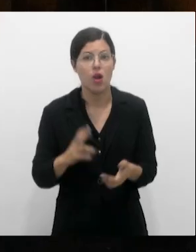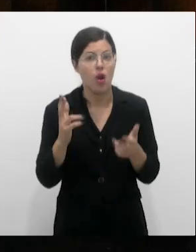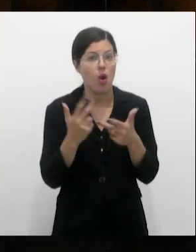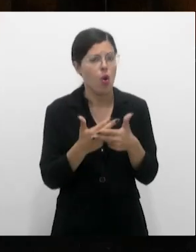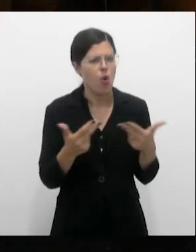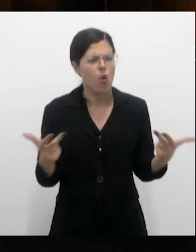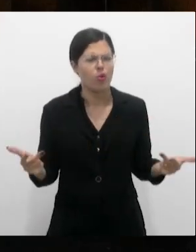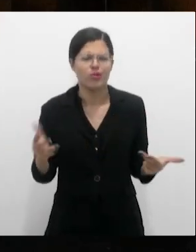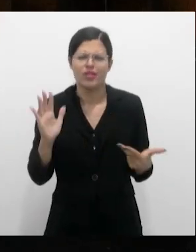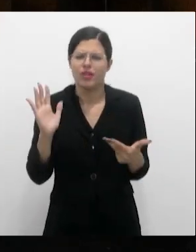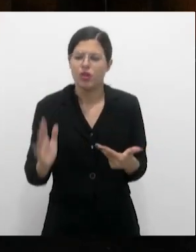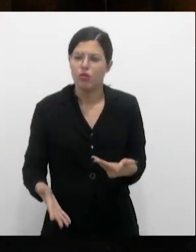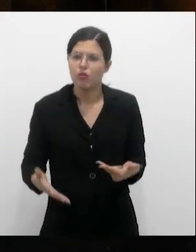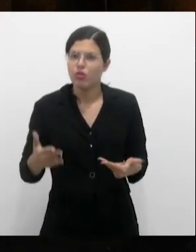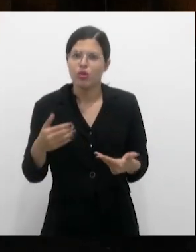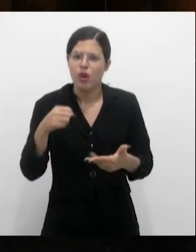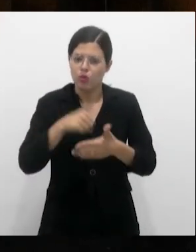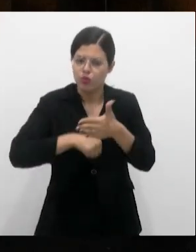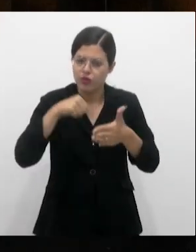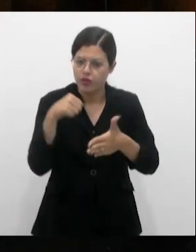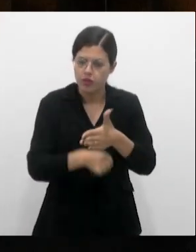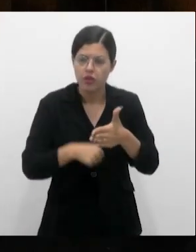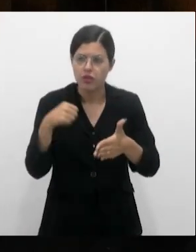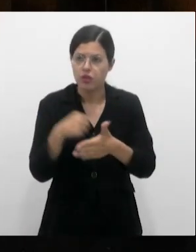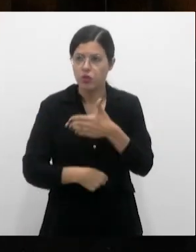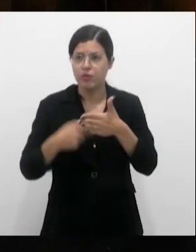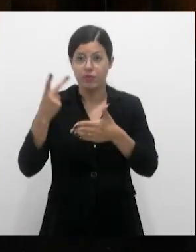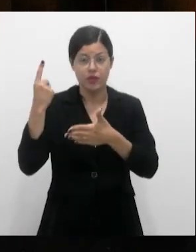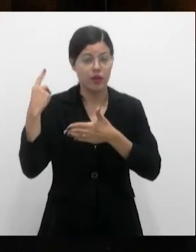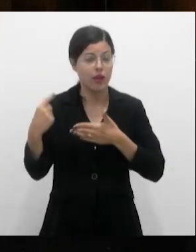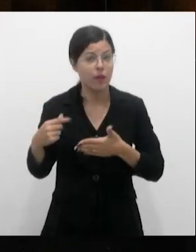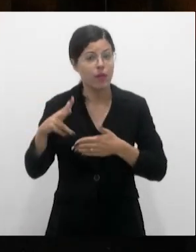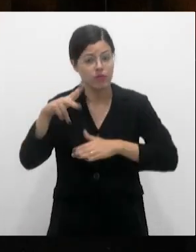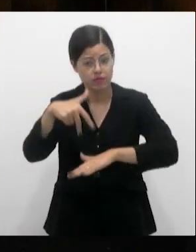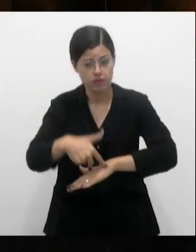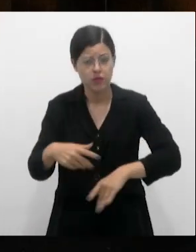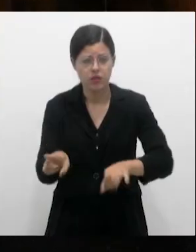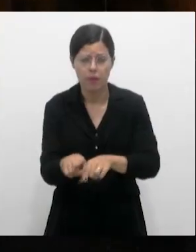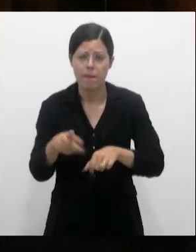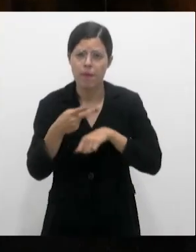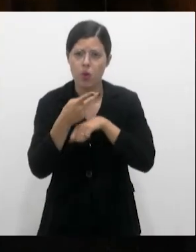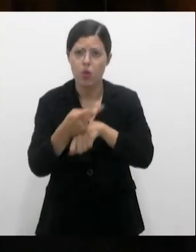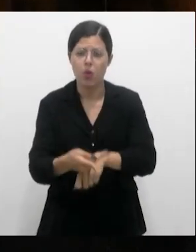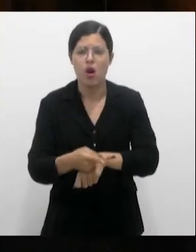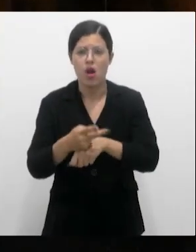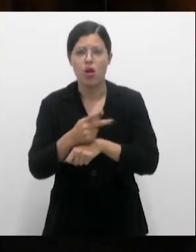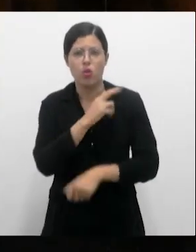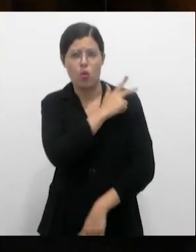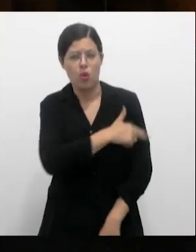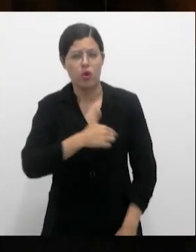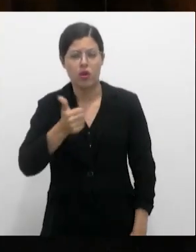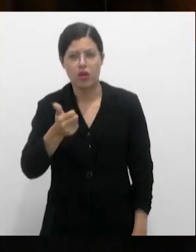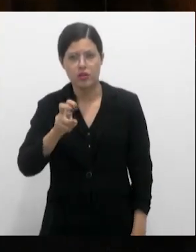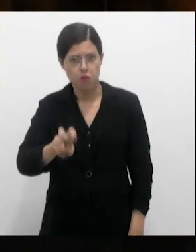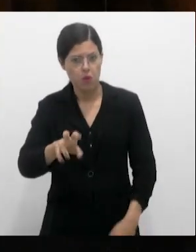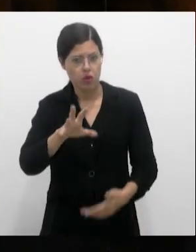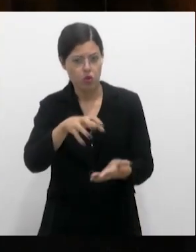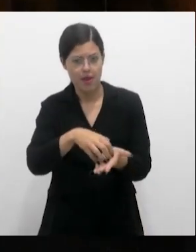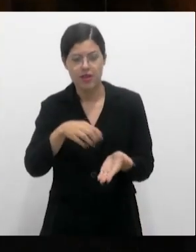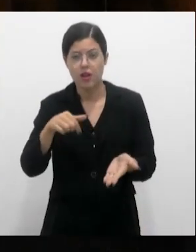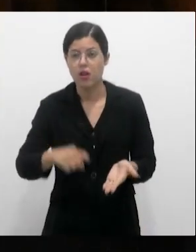vinha brigando há muito tempo, subindo essa tribuna aqui e indo até o coronel do 15º Batalhão. Mas, quando eu comecei